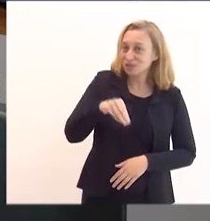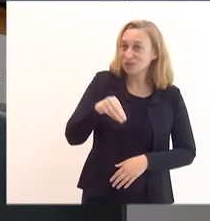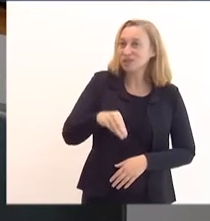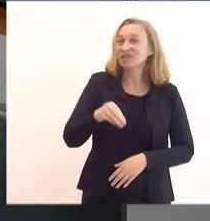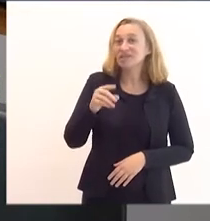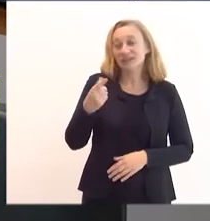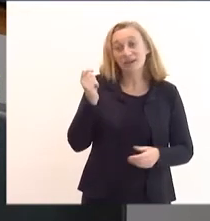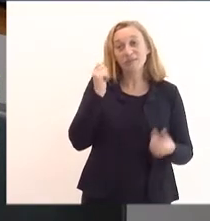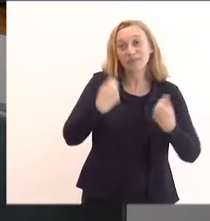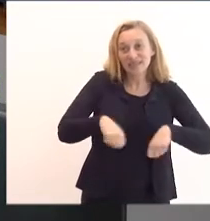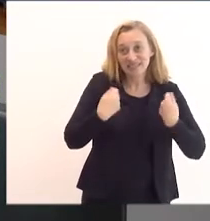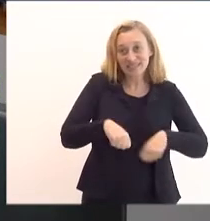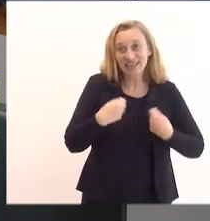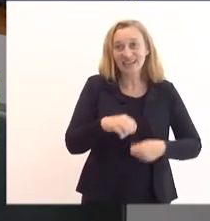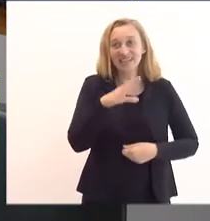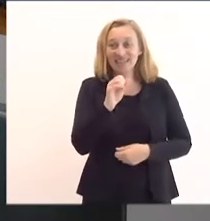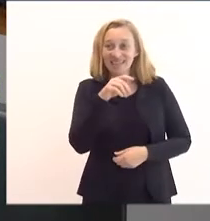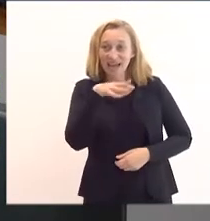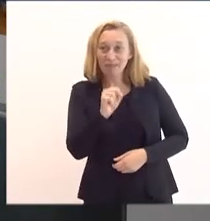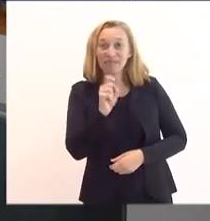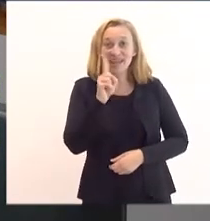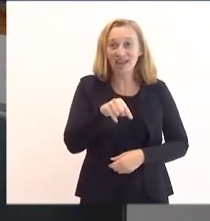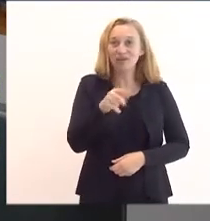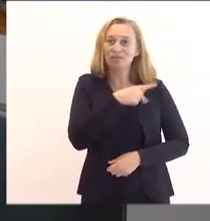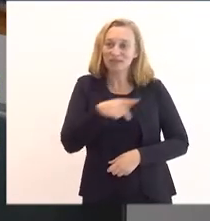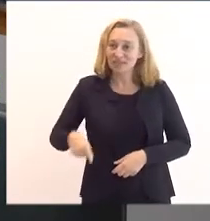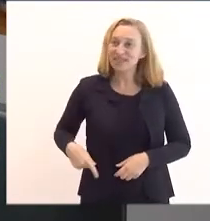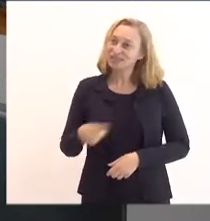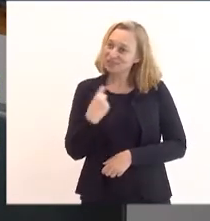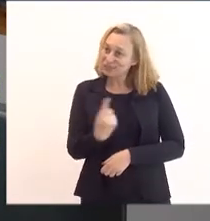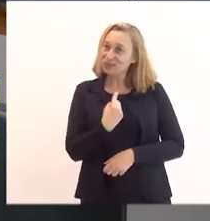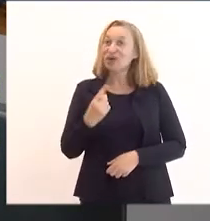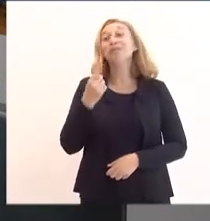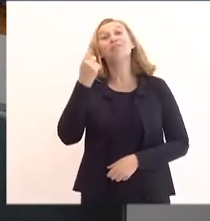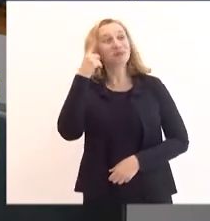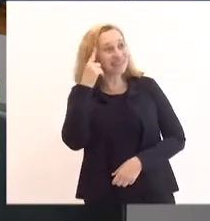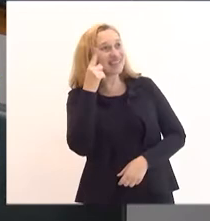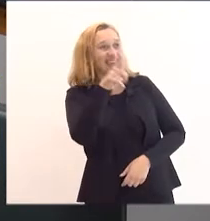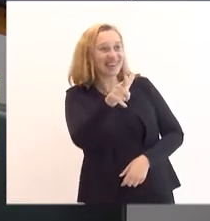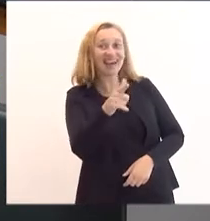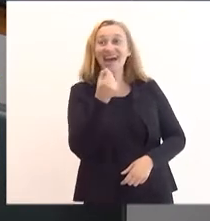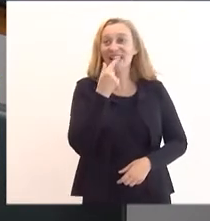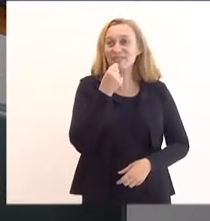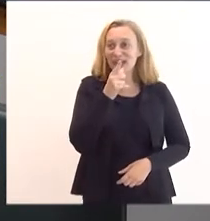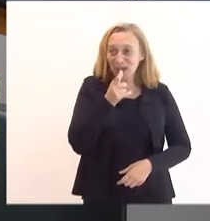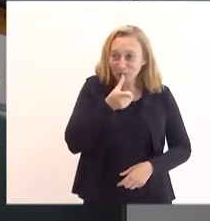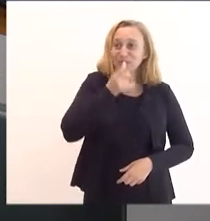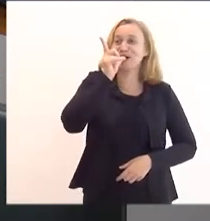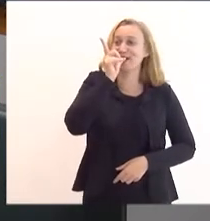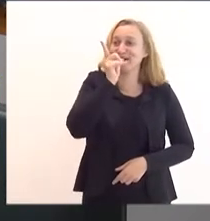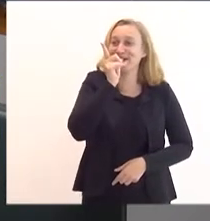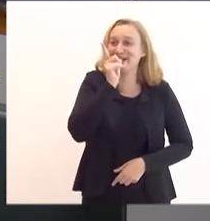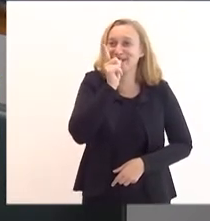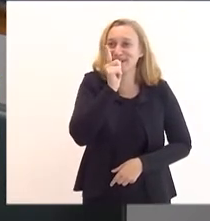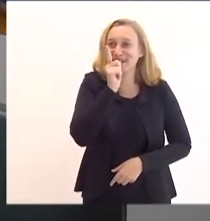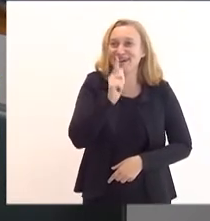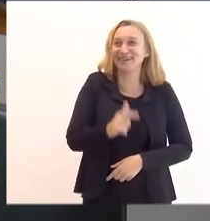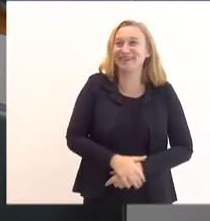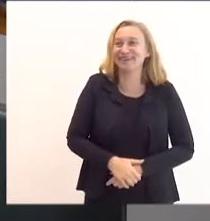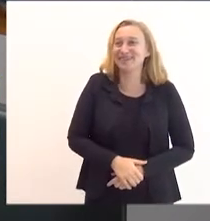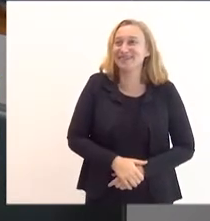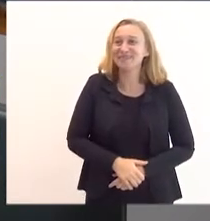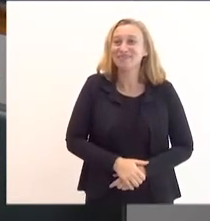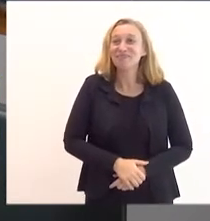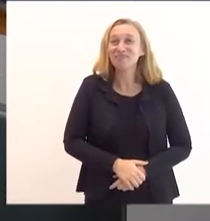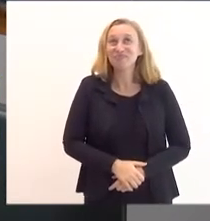para sossegar o nosso presidente, que não vai avançar a pauta. Pensei que fosse de Viagra. Não. No caso de canabidiol, para